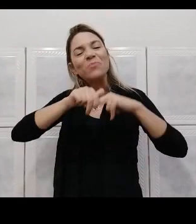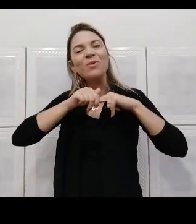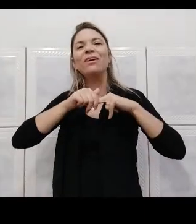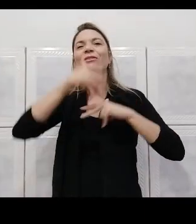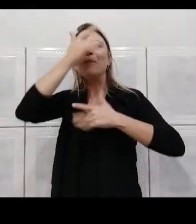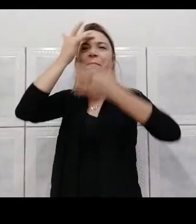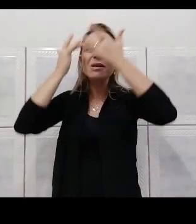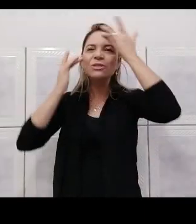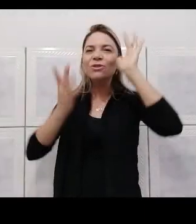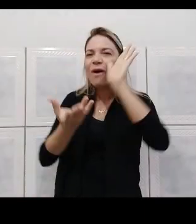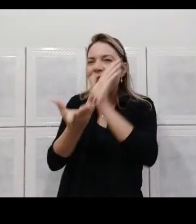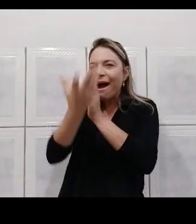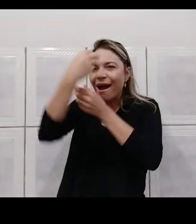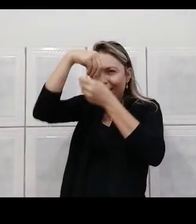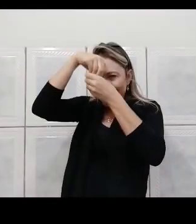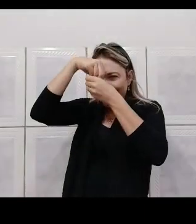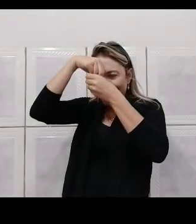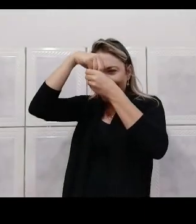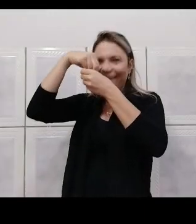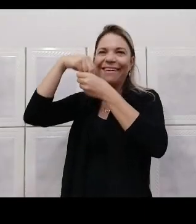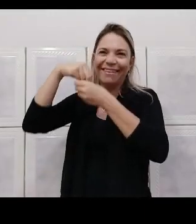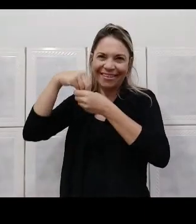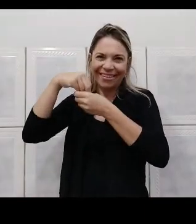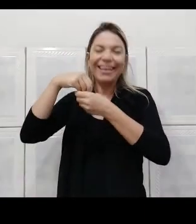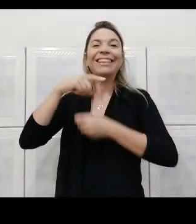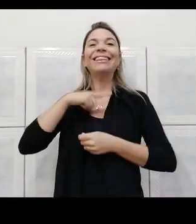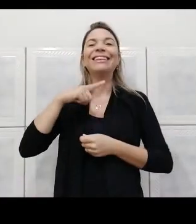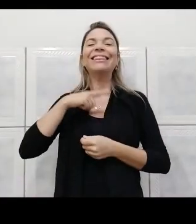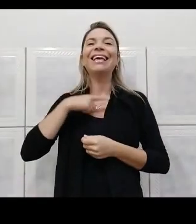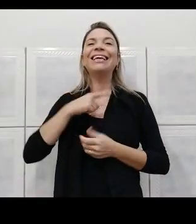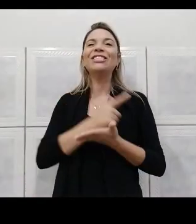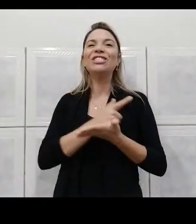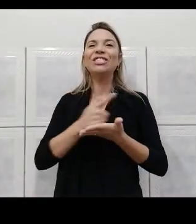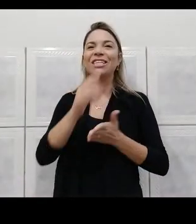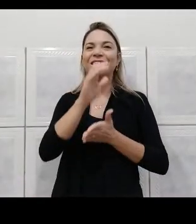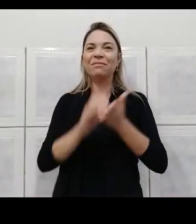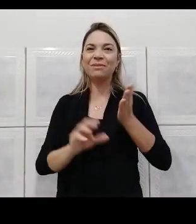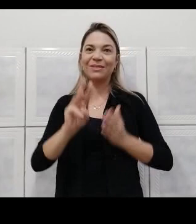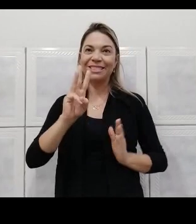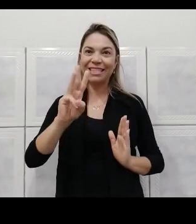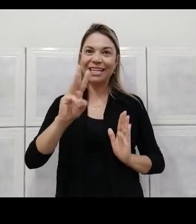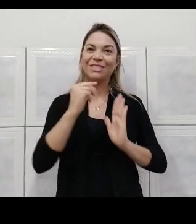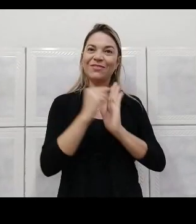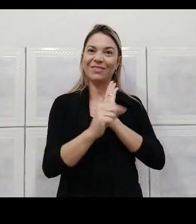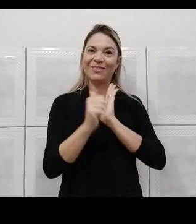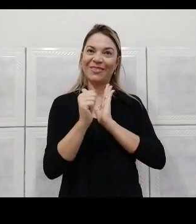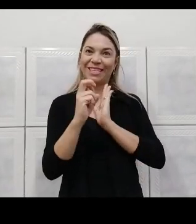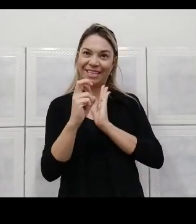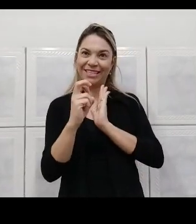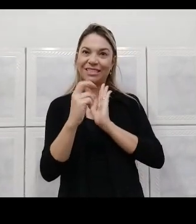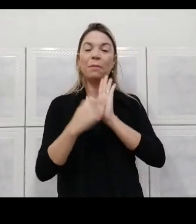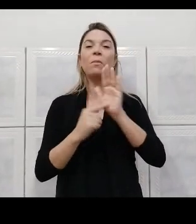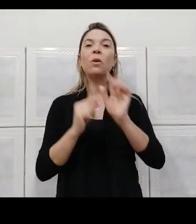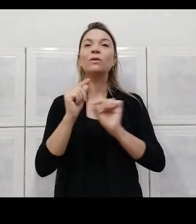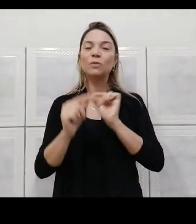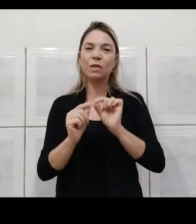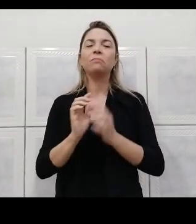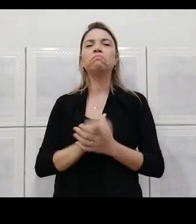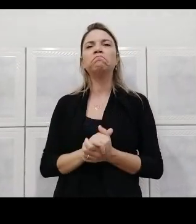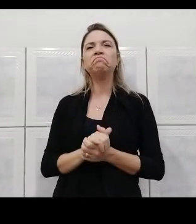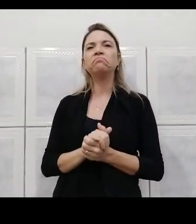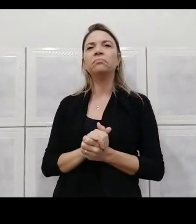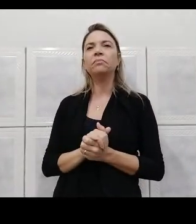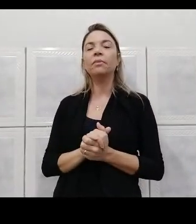aqui neste mundo. Há uma profecia em Gênesis 3,15, em que o Senhor, depois de dizer a Satanás, a